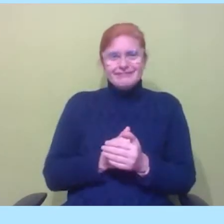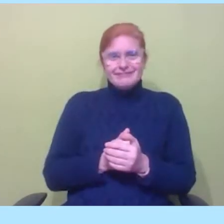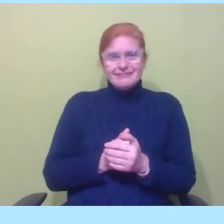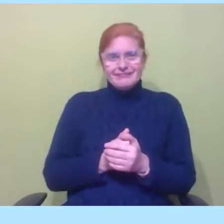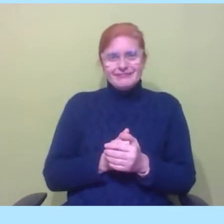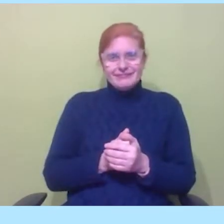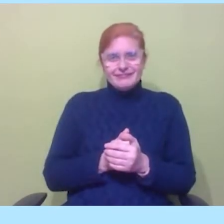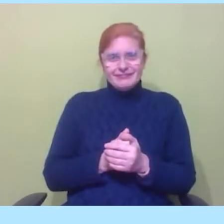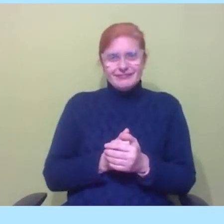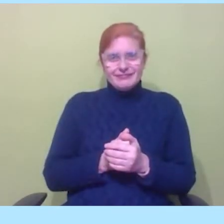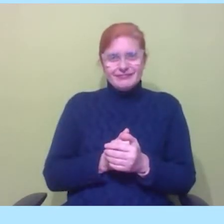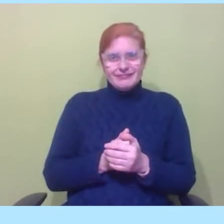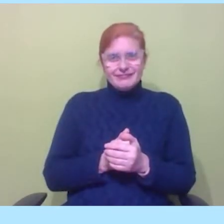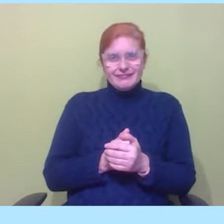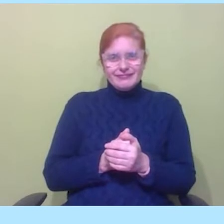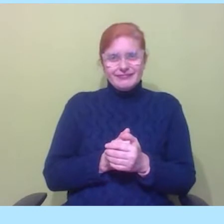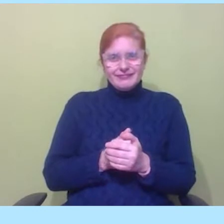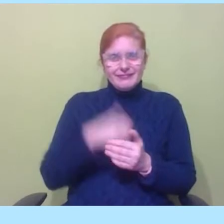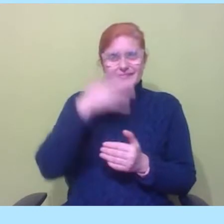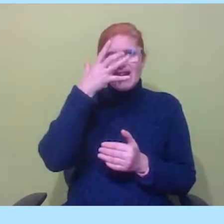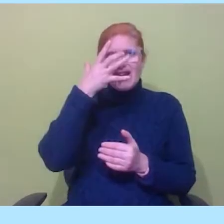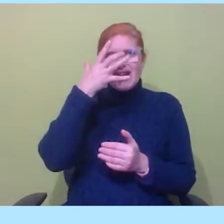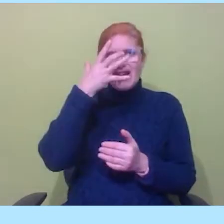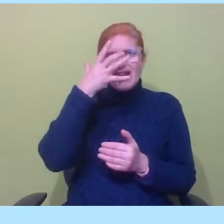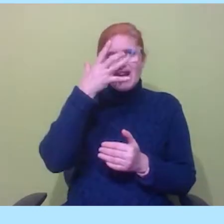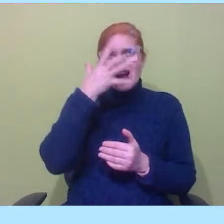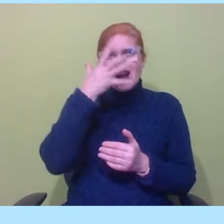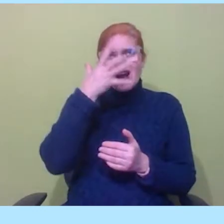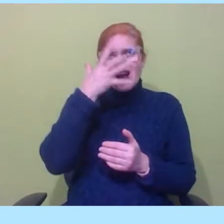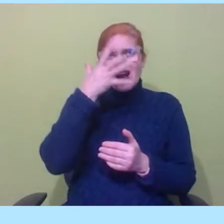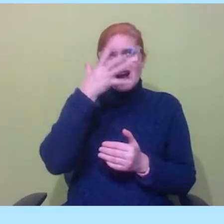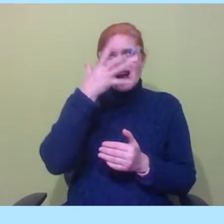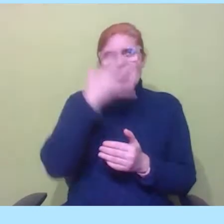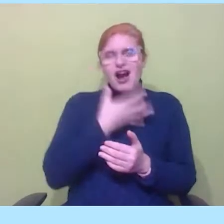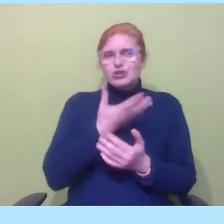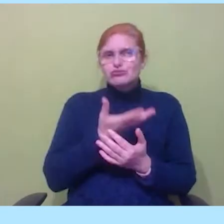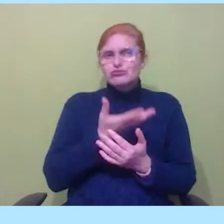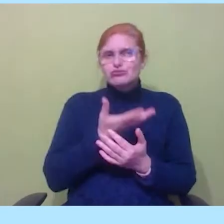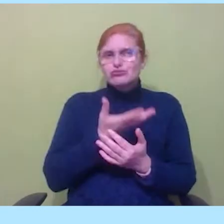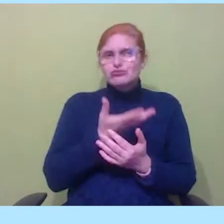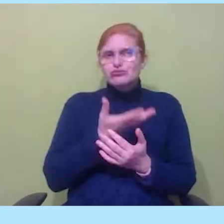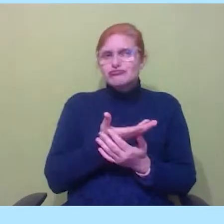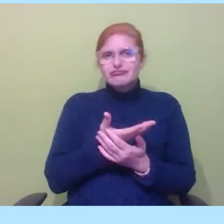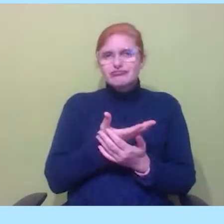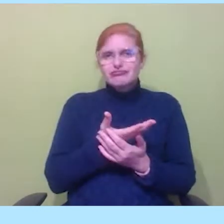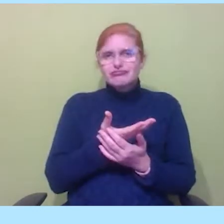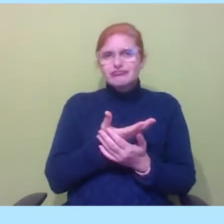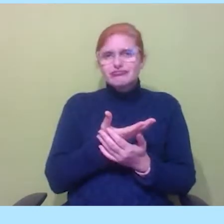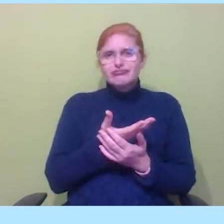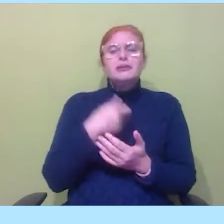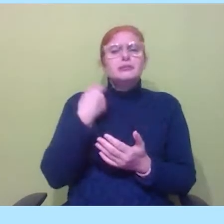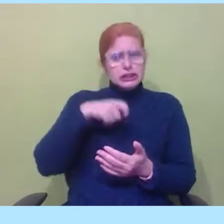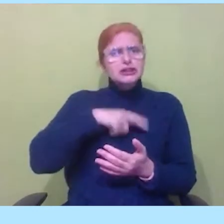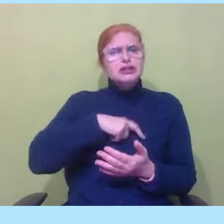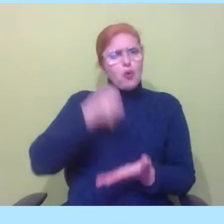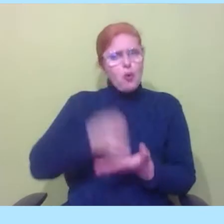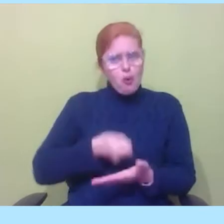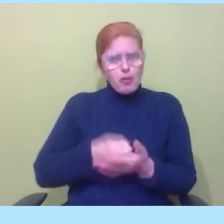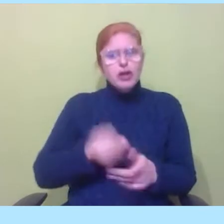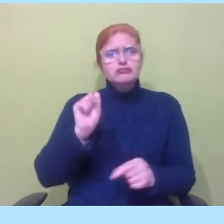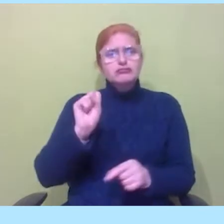Acho que passa muito por essa cobrança mesmo, passa muito por esse lugar, por esse